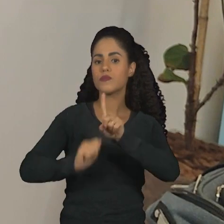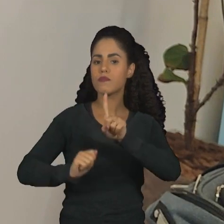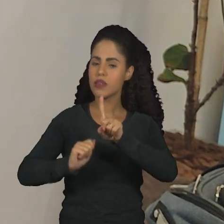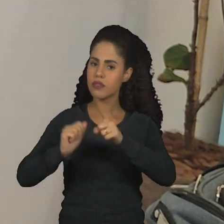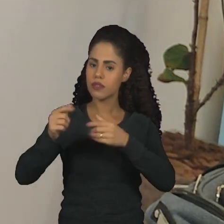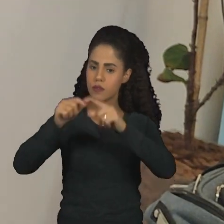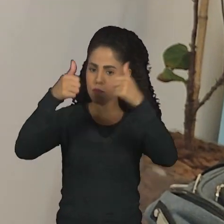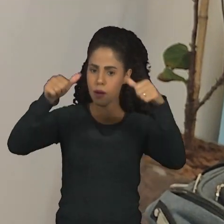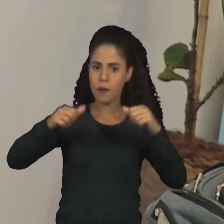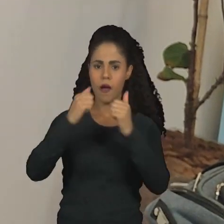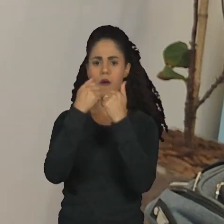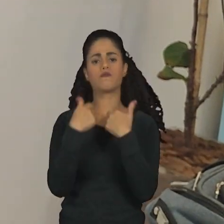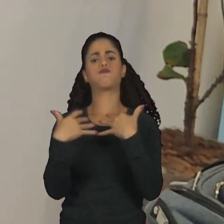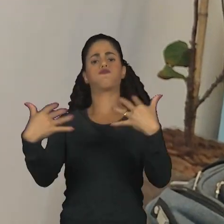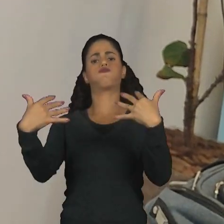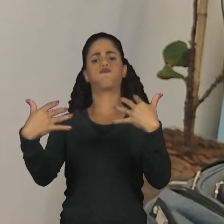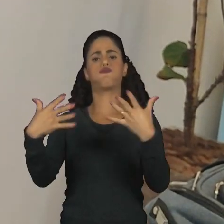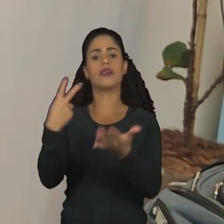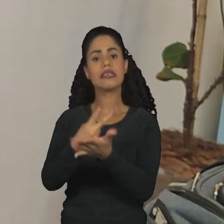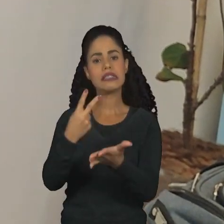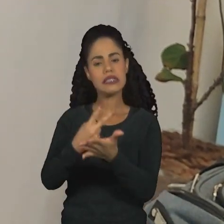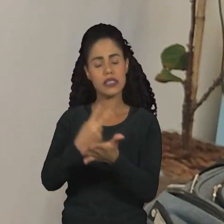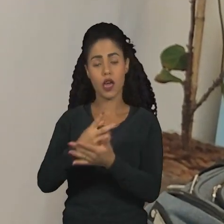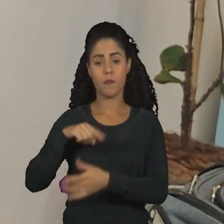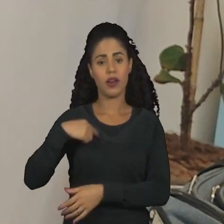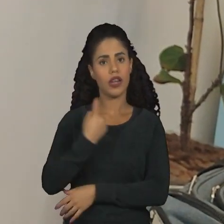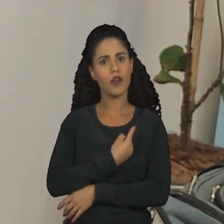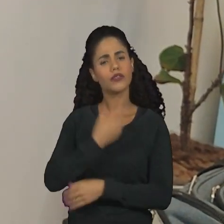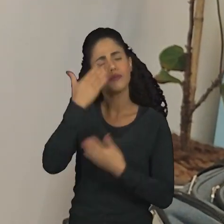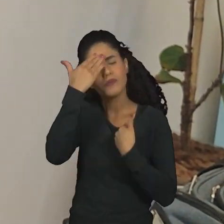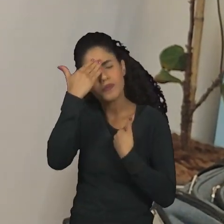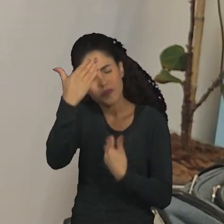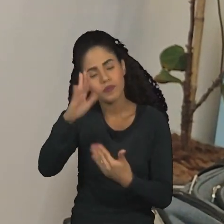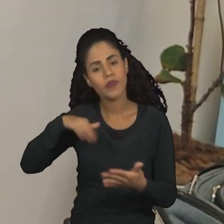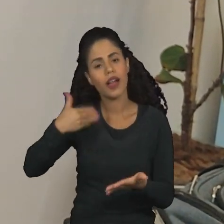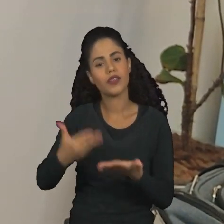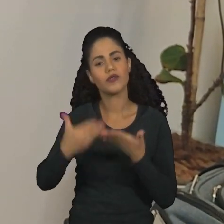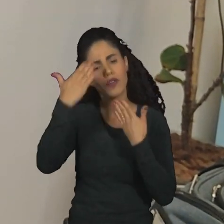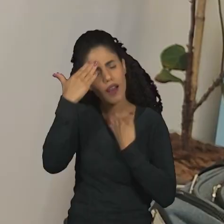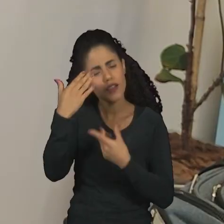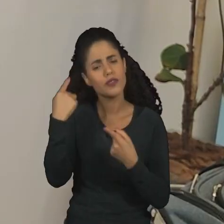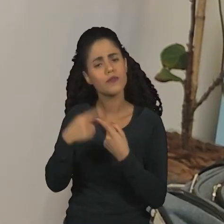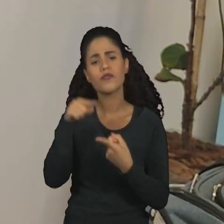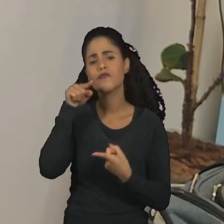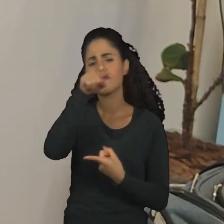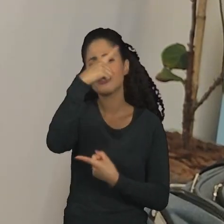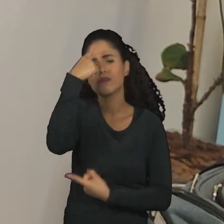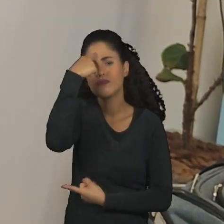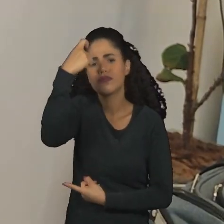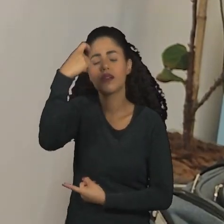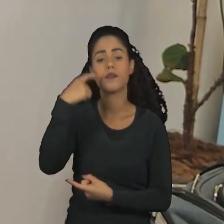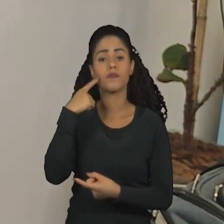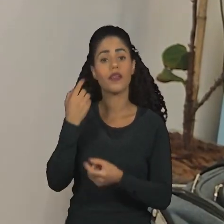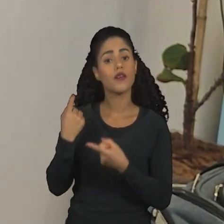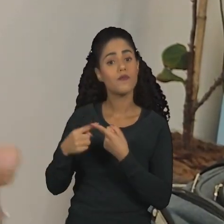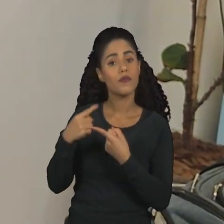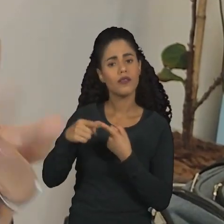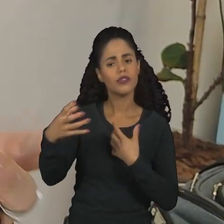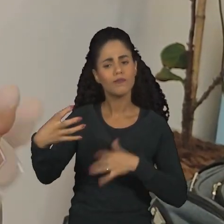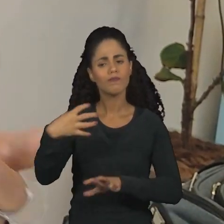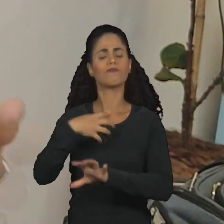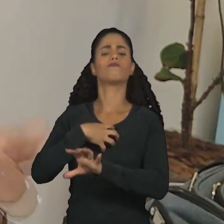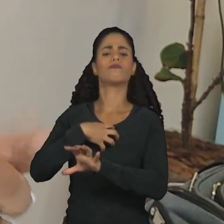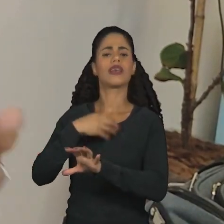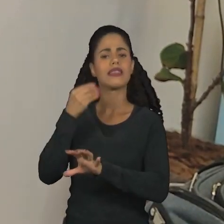cartaz, lotação esgotada, e a gente te agradece eternamente por isso, porque você, antes de qualquer coisa, vislumbrou